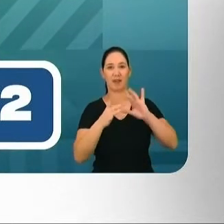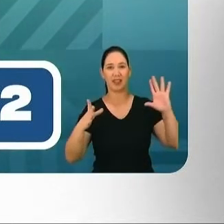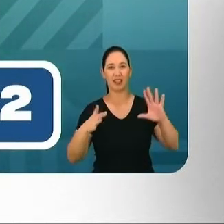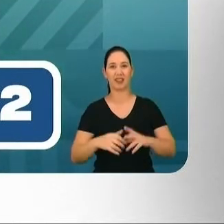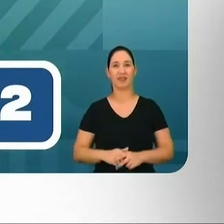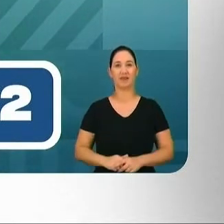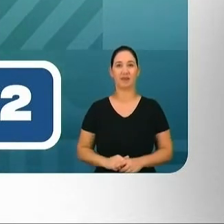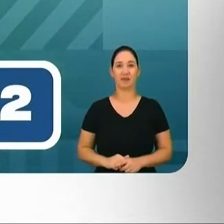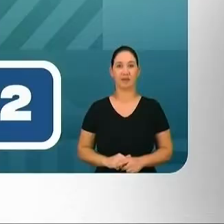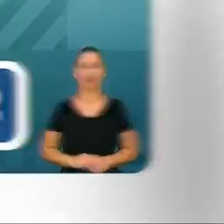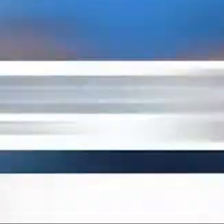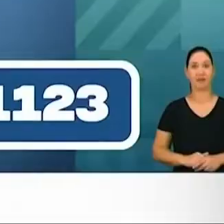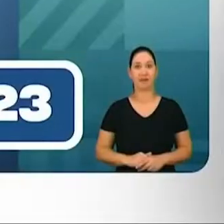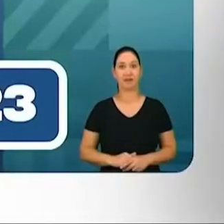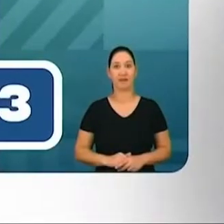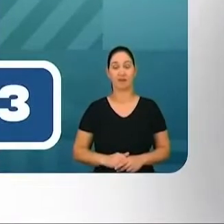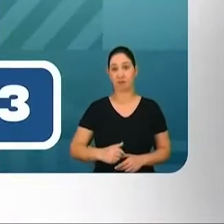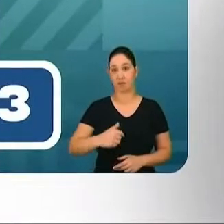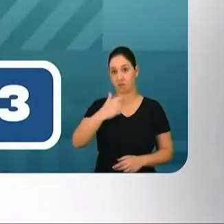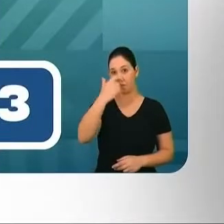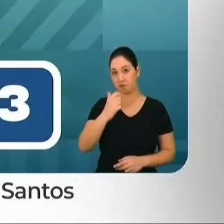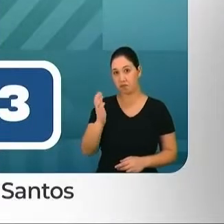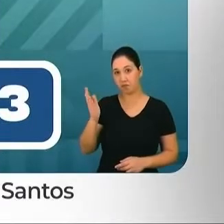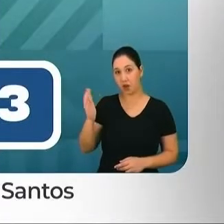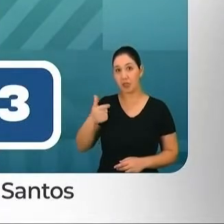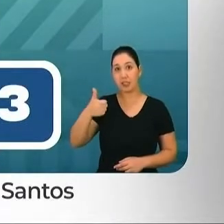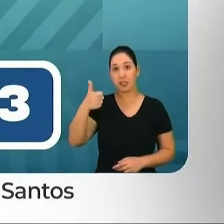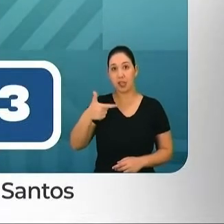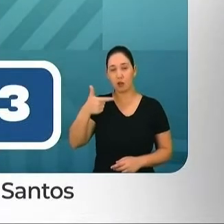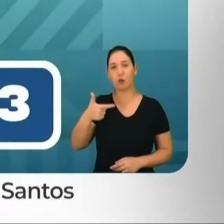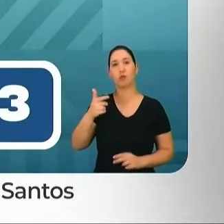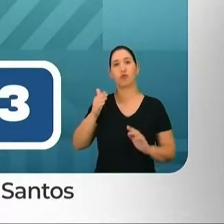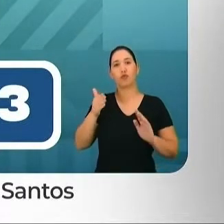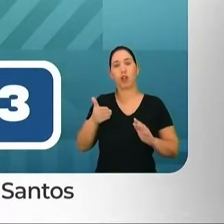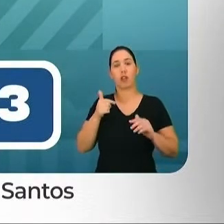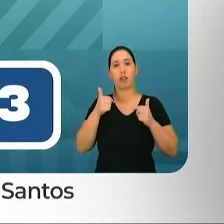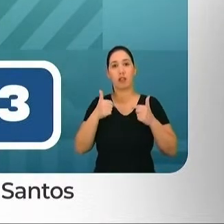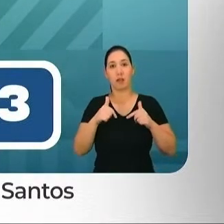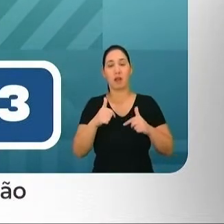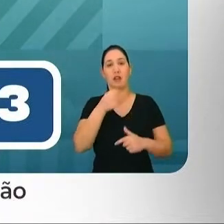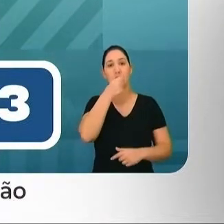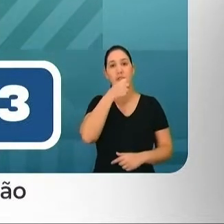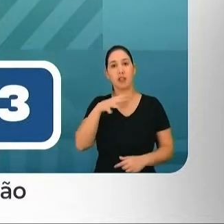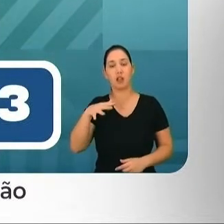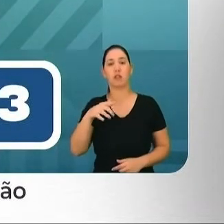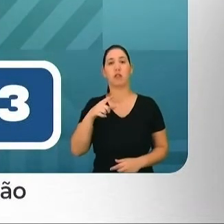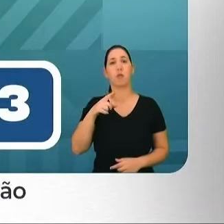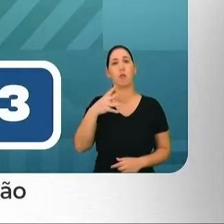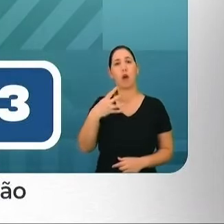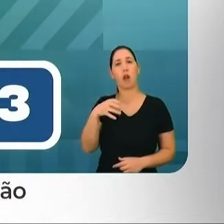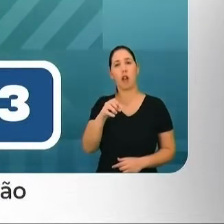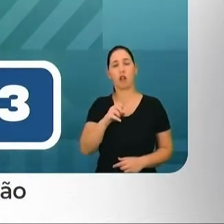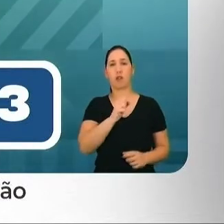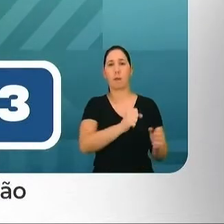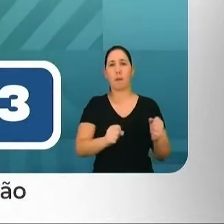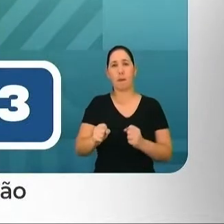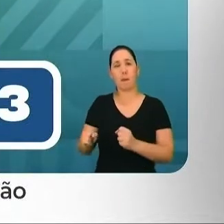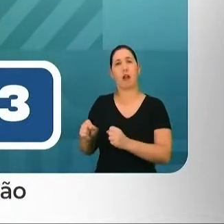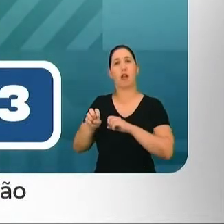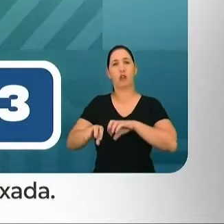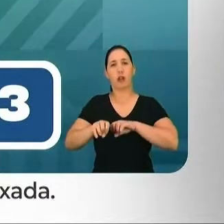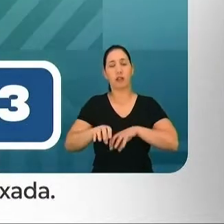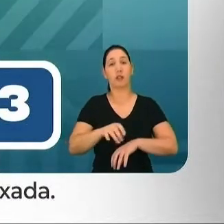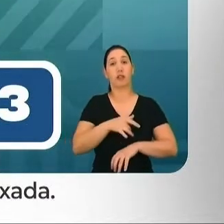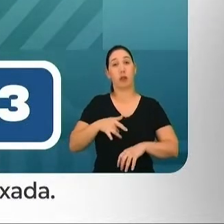Pátria, Família e Liberdade. Aldri Cleiz, estou no segundo mandato de vereadora em Santos, com 40 leis em educação, saúde e